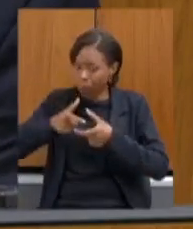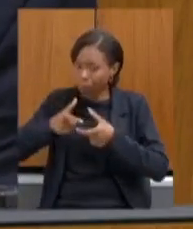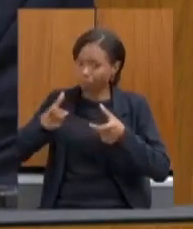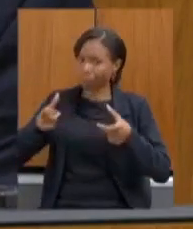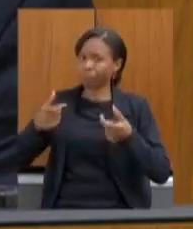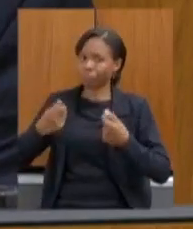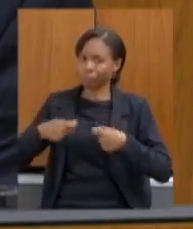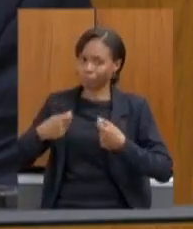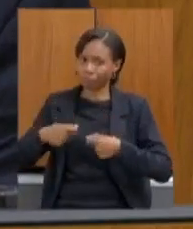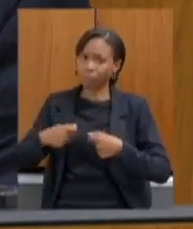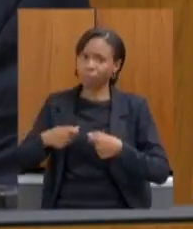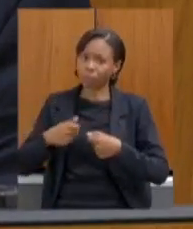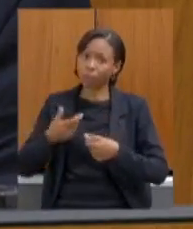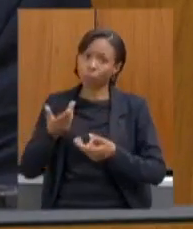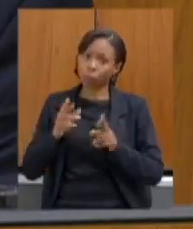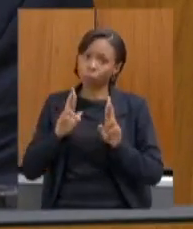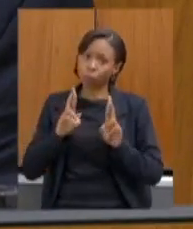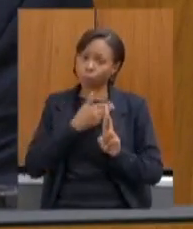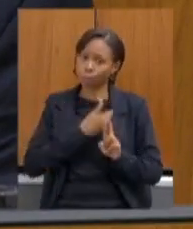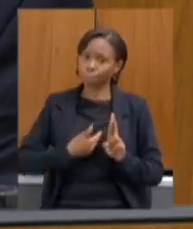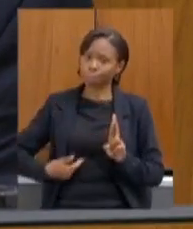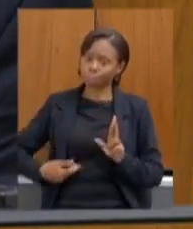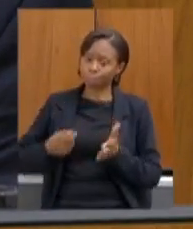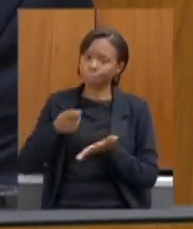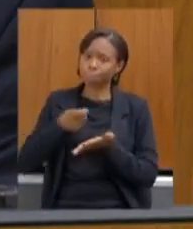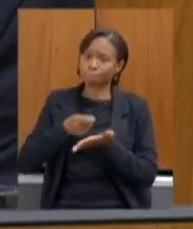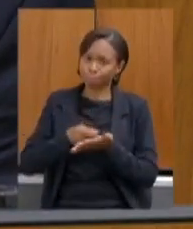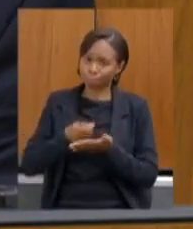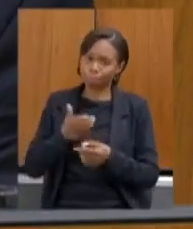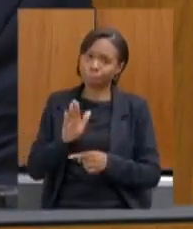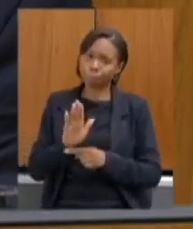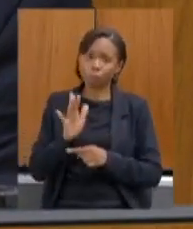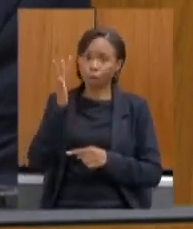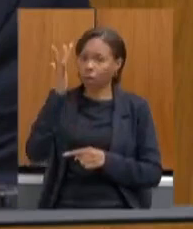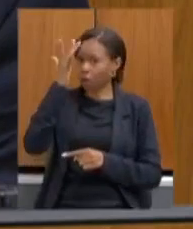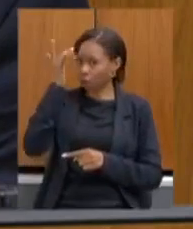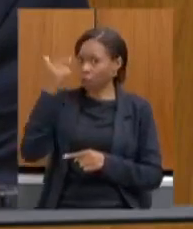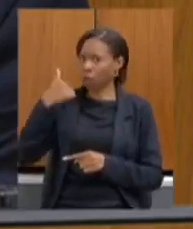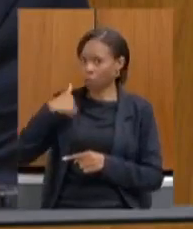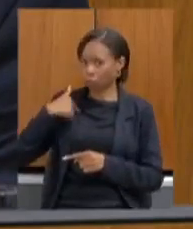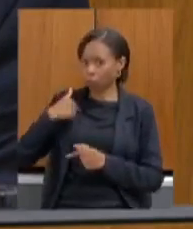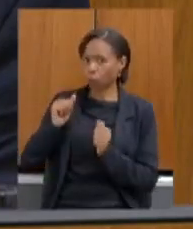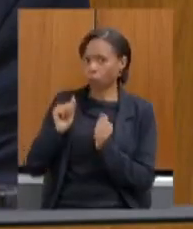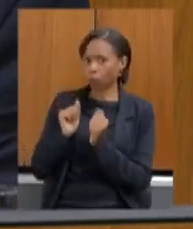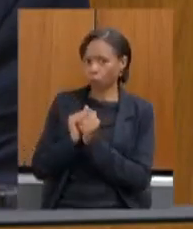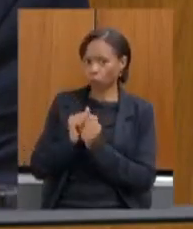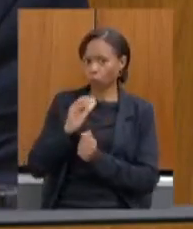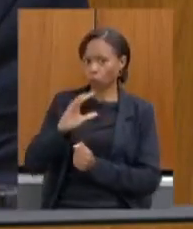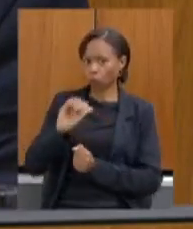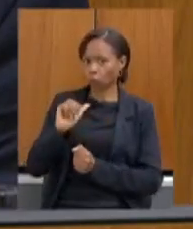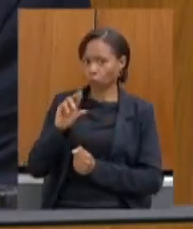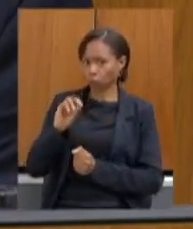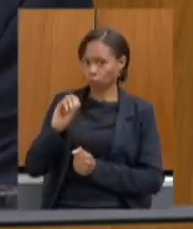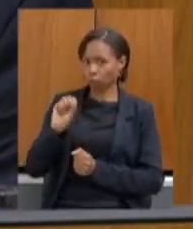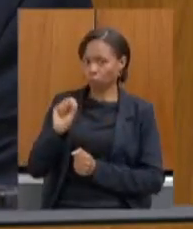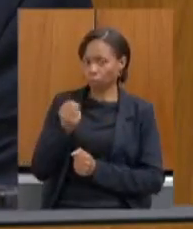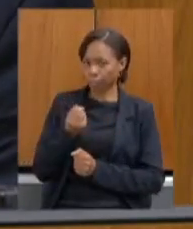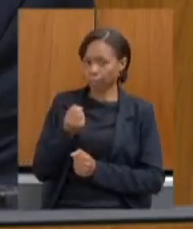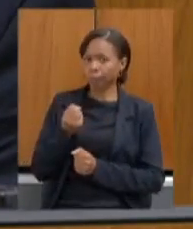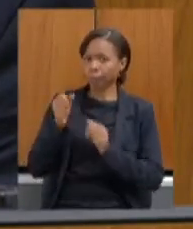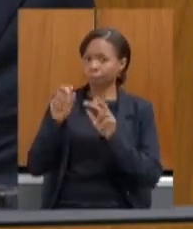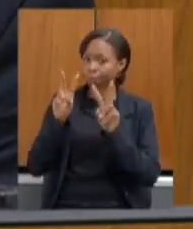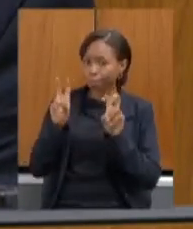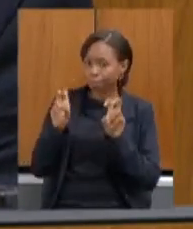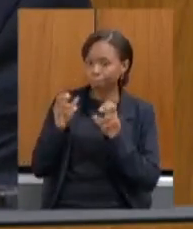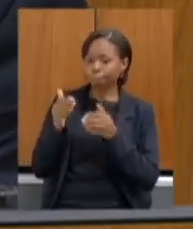e amanhã, às 10 horas da manhã, estarei com o secretário Casa Eduardo, falando sobre esse tema, sobre a Santa Casa